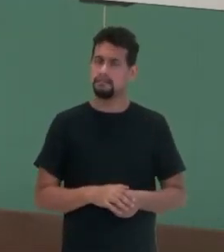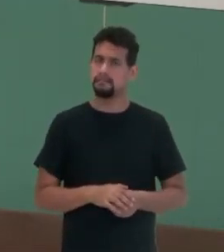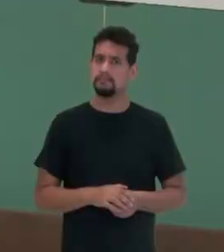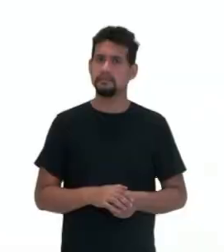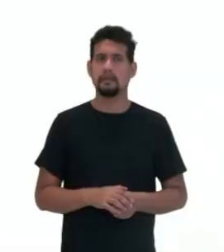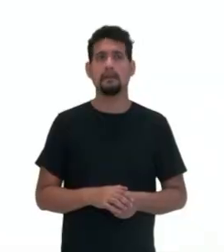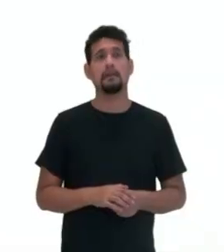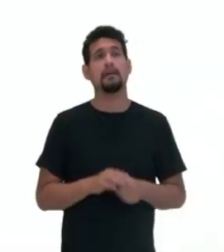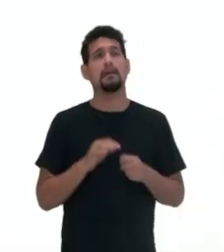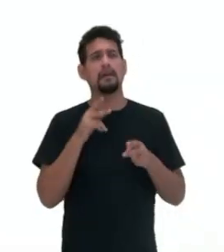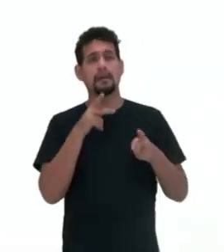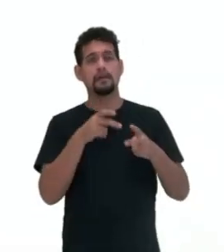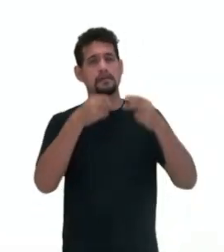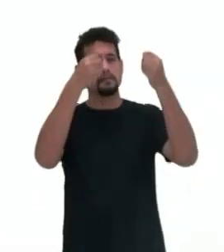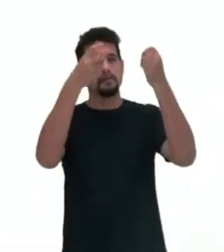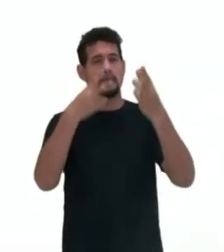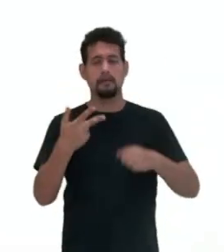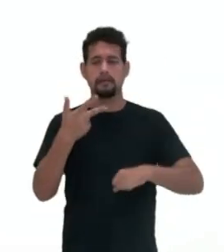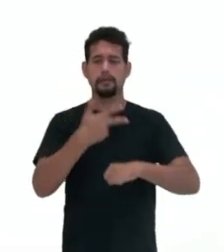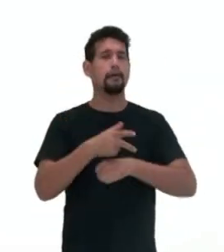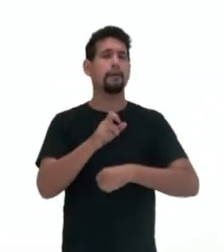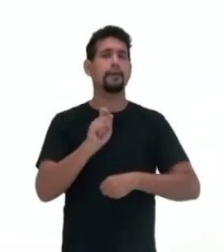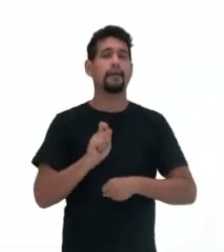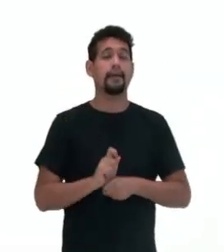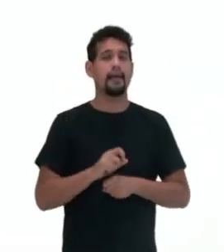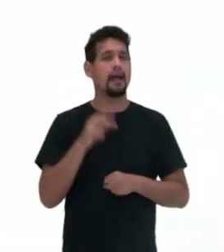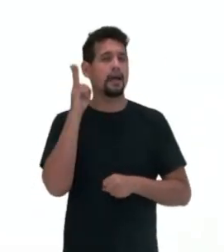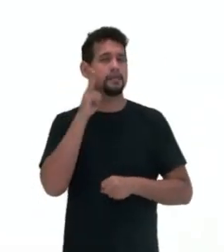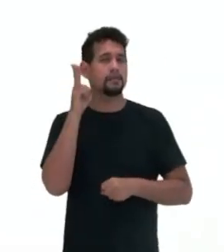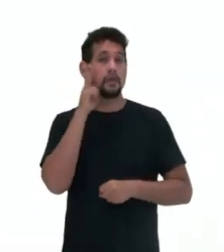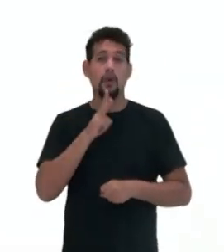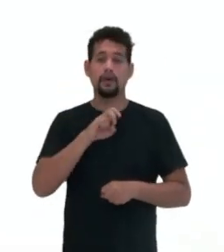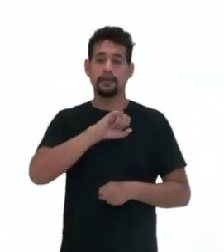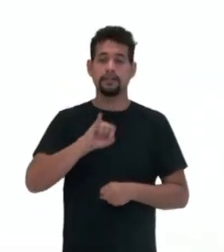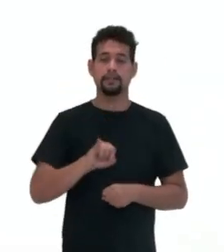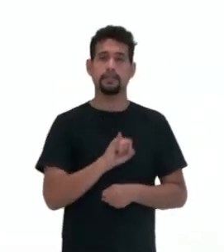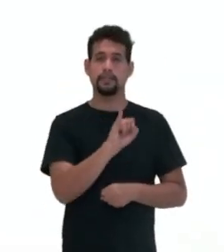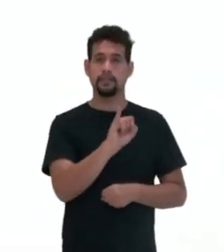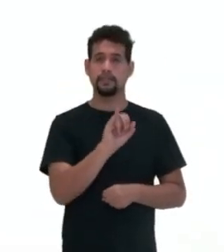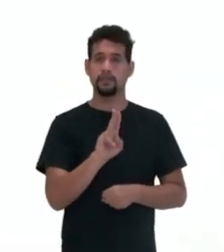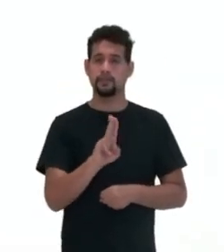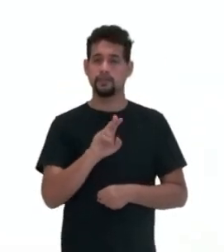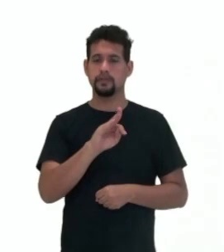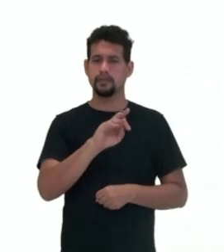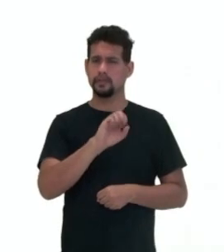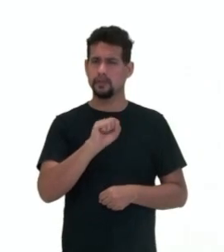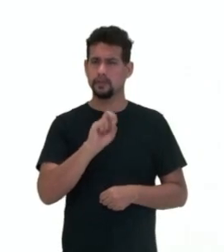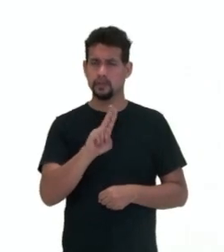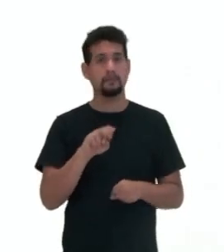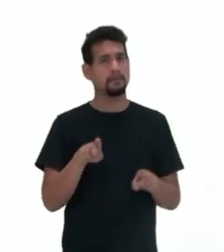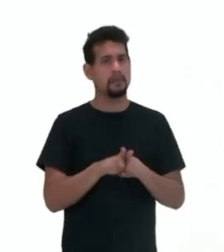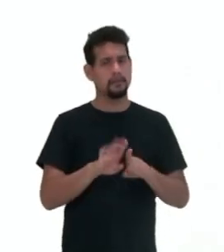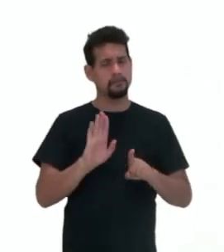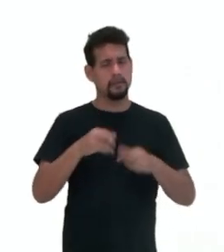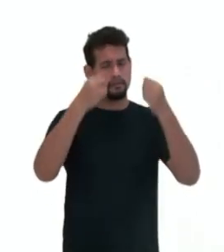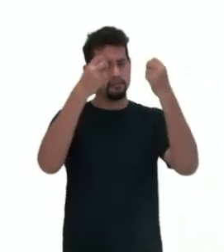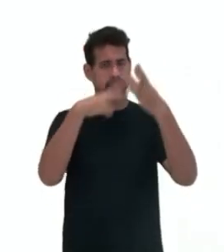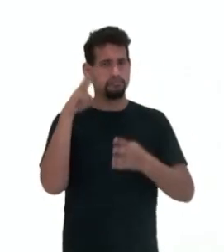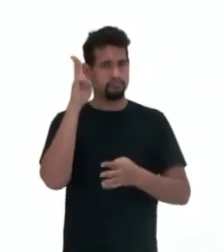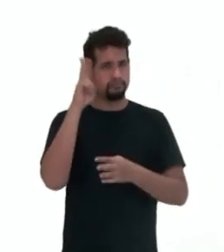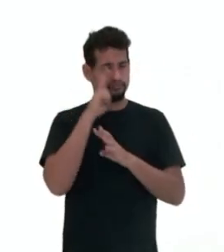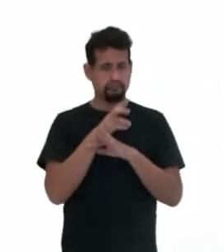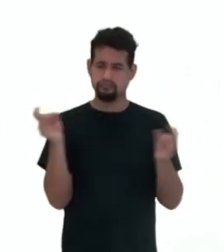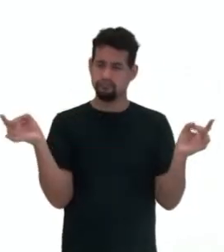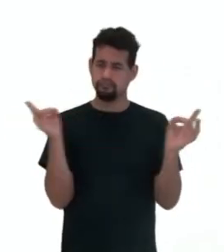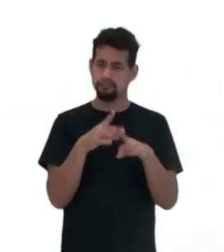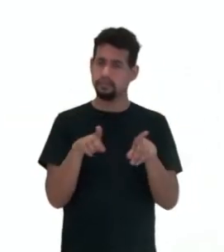Continuando, aqui fala um pouquinho, esse vídeo vai falar um pouquinho sobre a história do jiu-jitsu, então a gente passou bem rapidamente sobre a sua história, então aqui vai